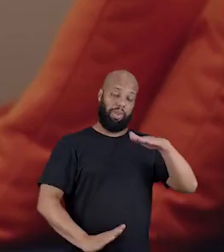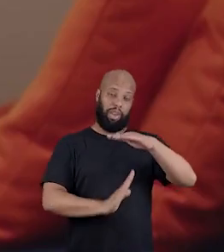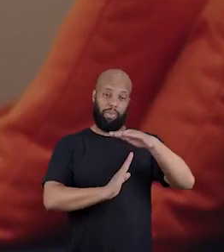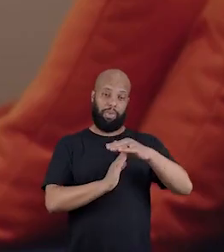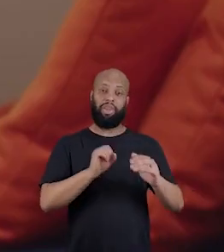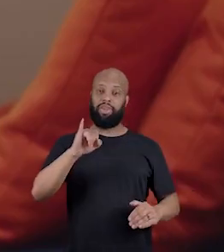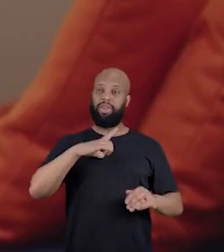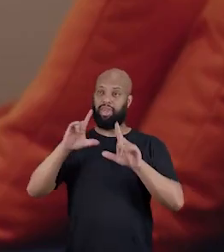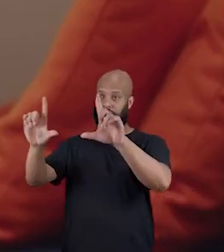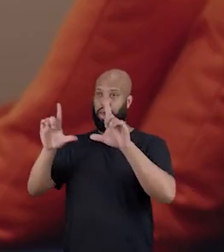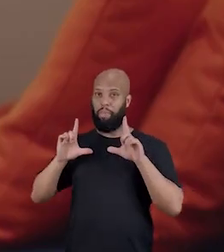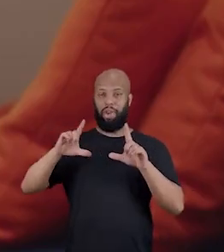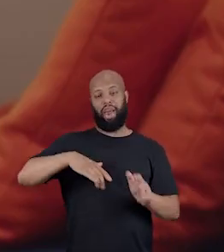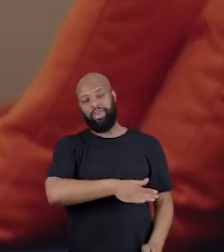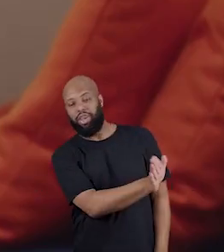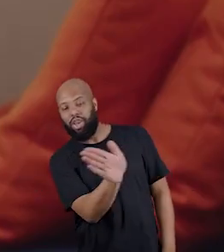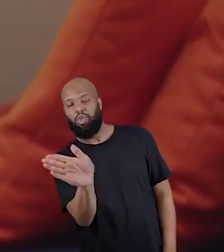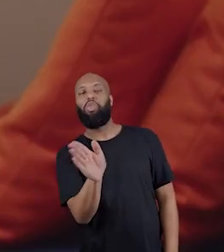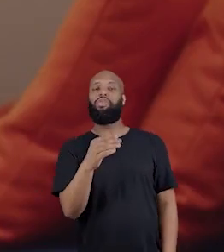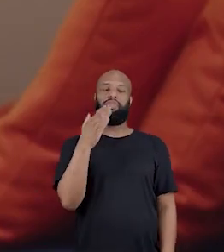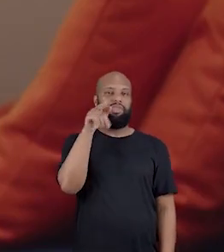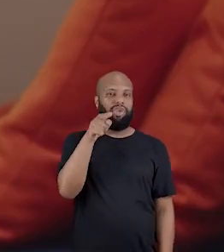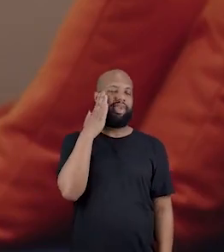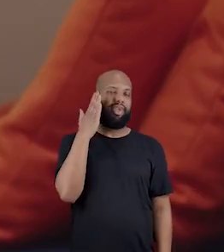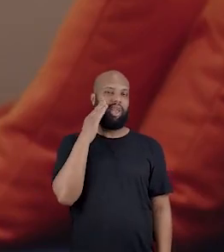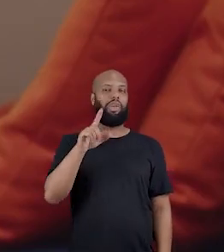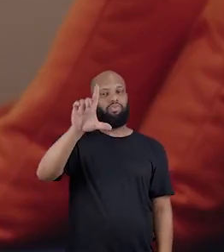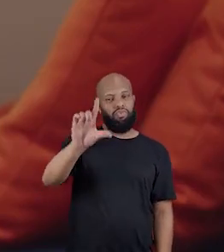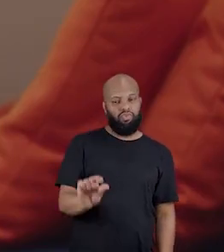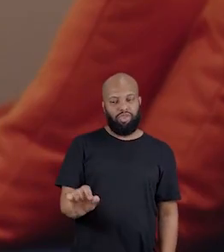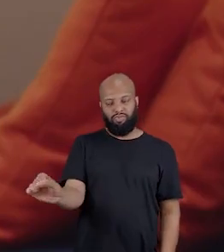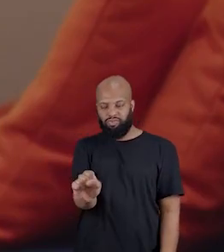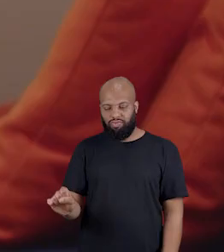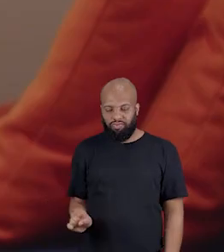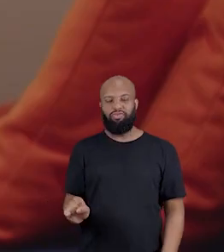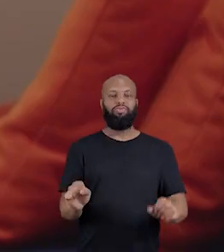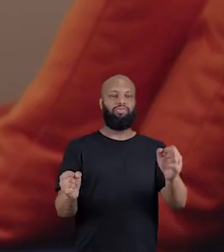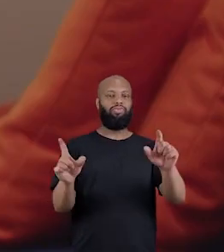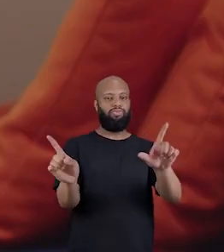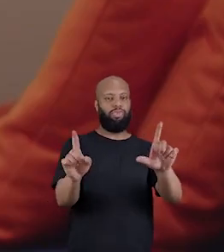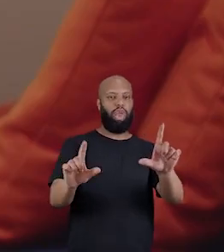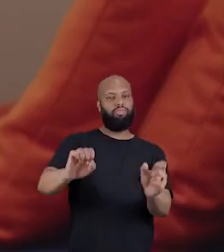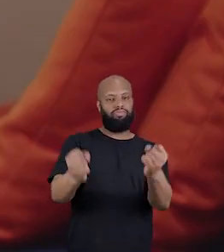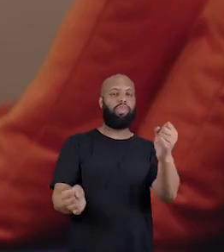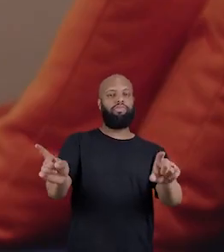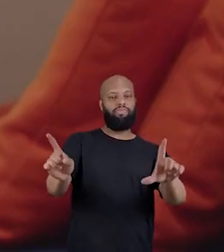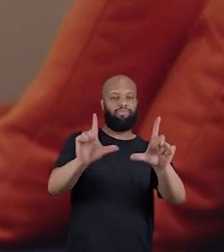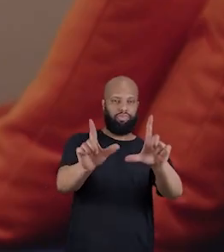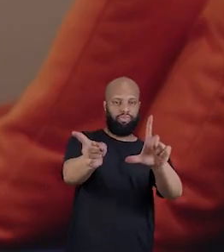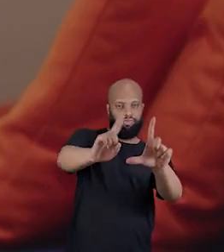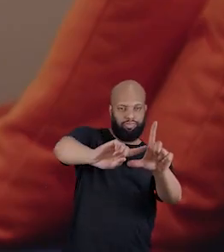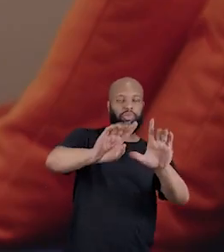você vai. Se você tem a sinalização da curva antes, você sabe que vai ter uma curva, então você reduz a velocidade. Esses elementos do ambiente que te ajudam